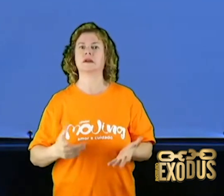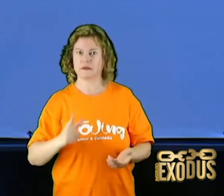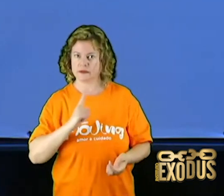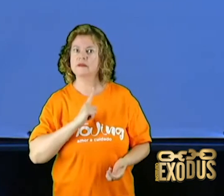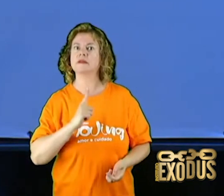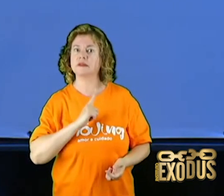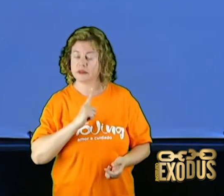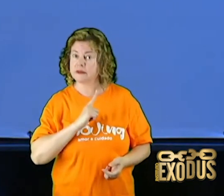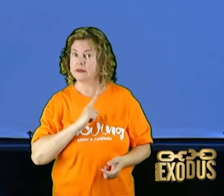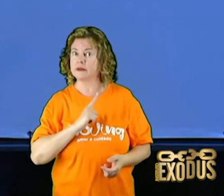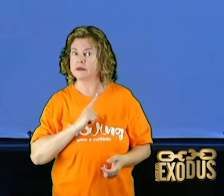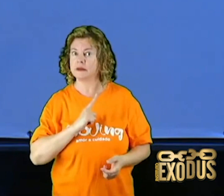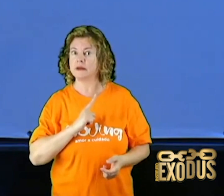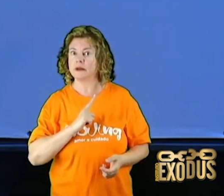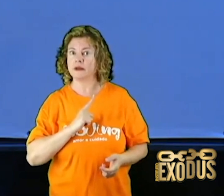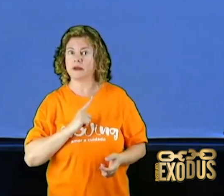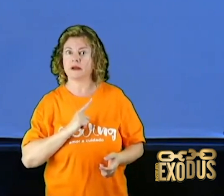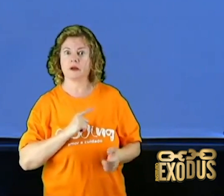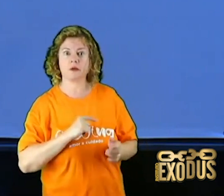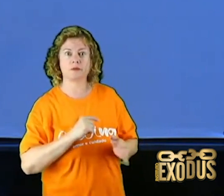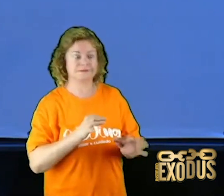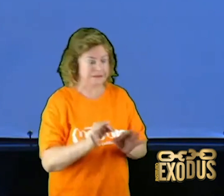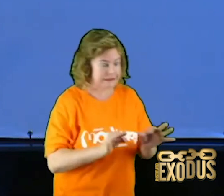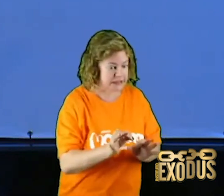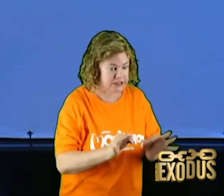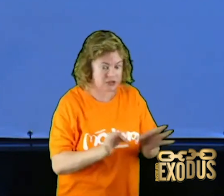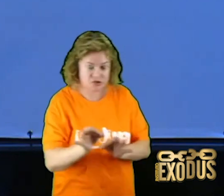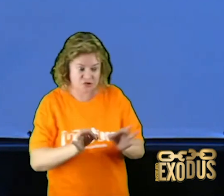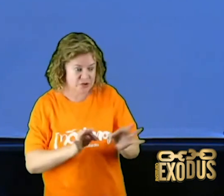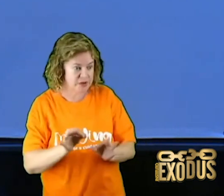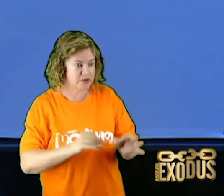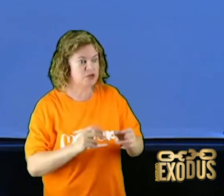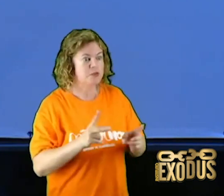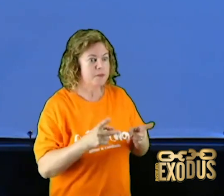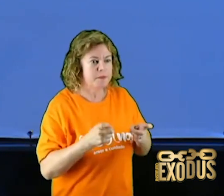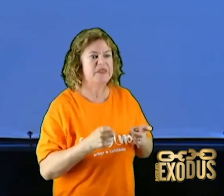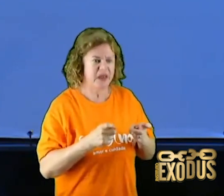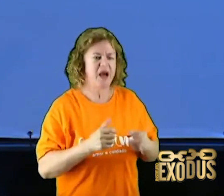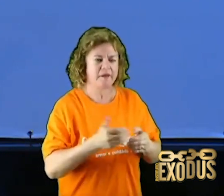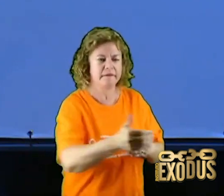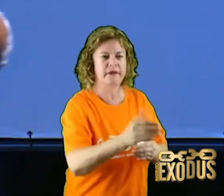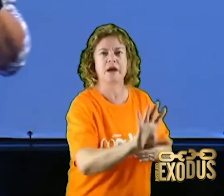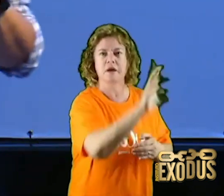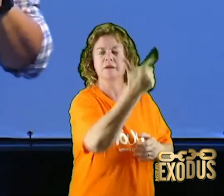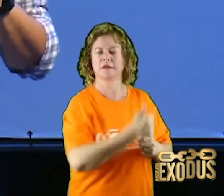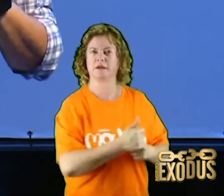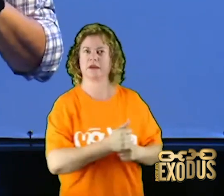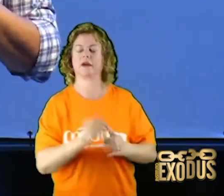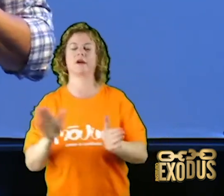isso. Agora, o milagre acontece quando? Quando algo